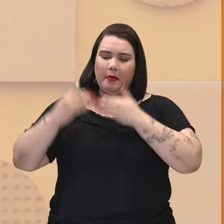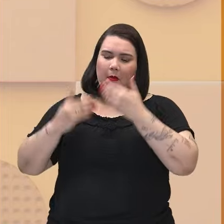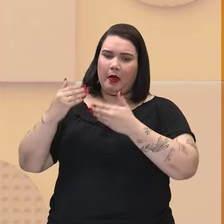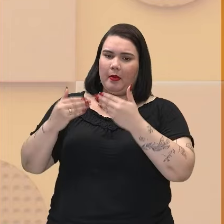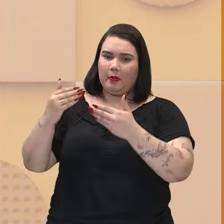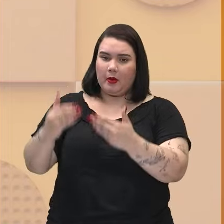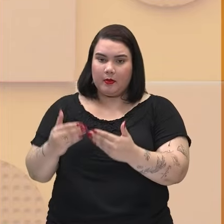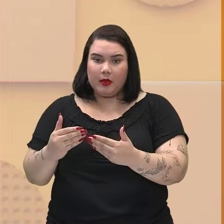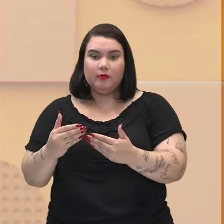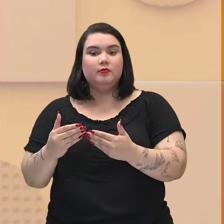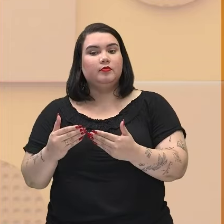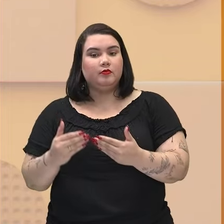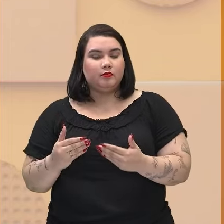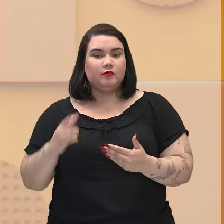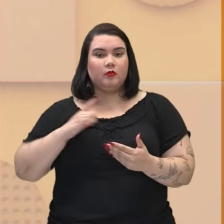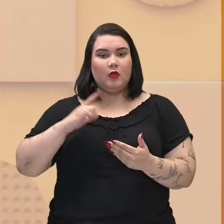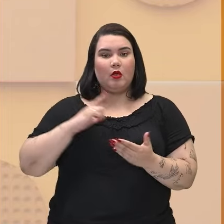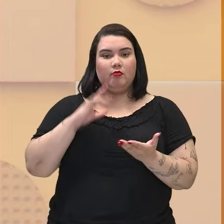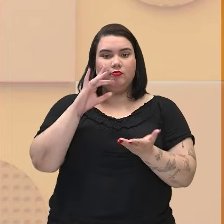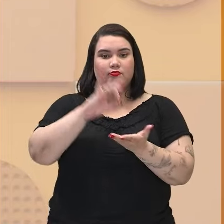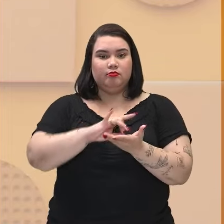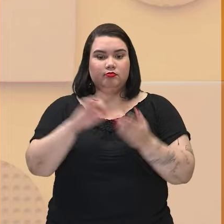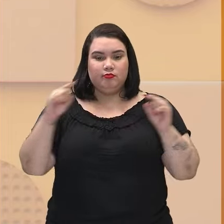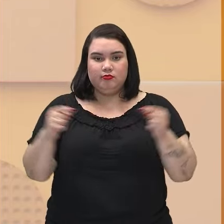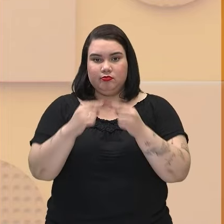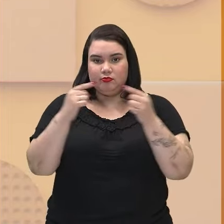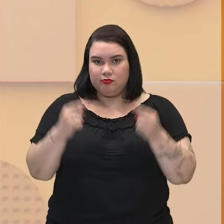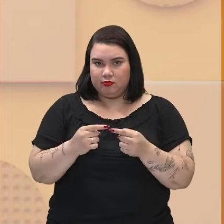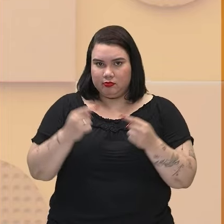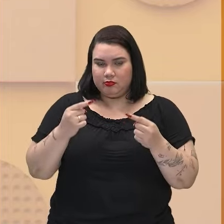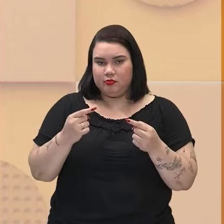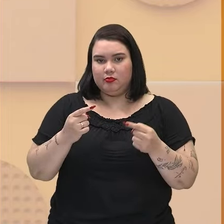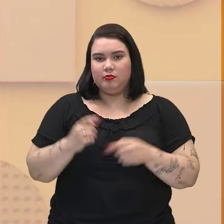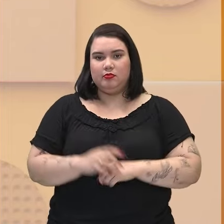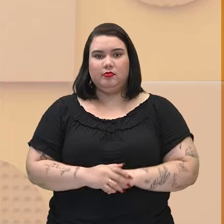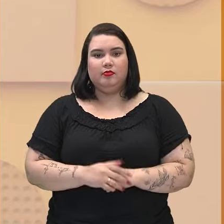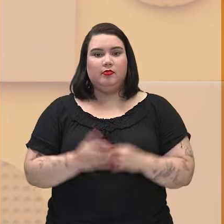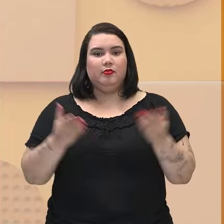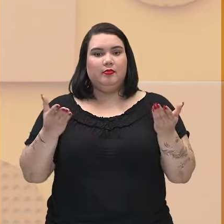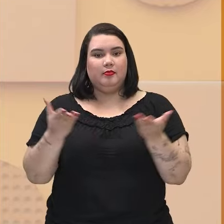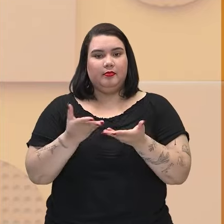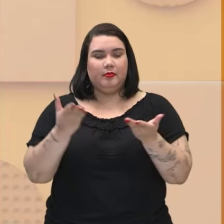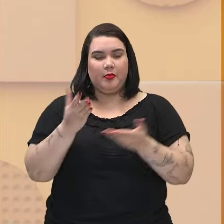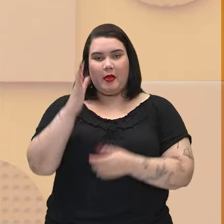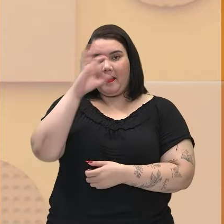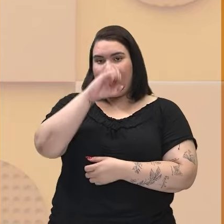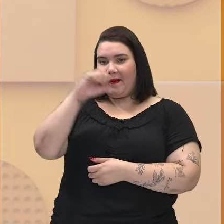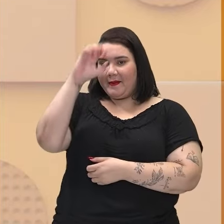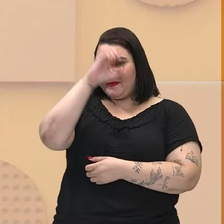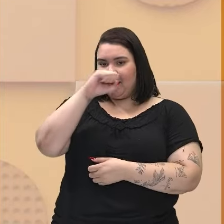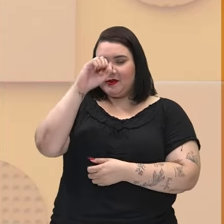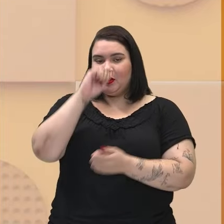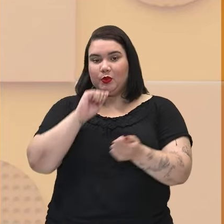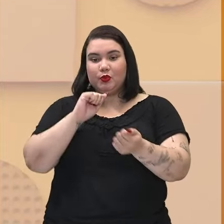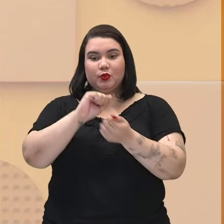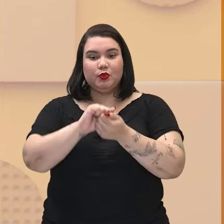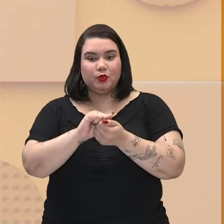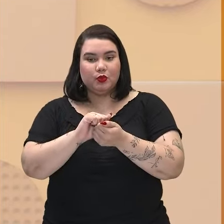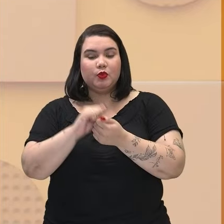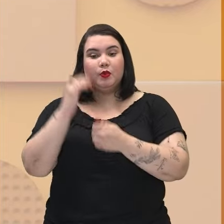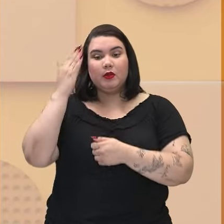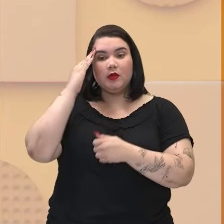independente. Aqueles pontos, de fato, se conectam com isso? A gente vai entender perfeitamente que, de fato, eles